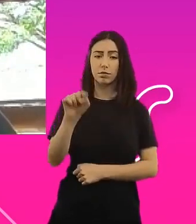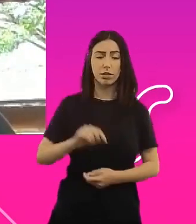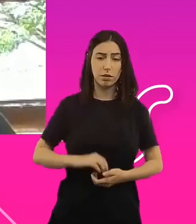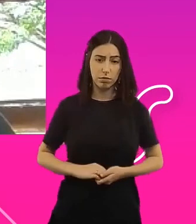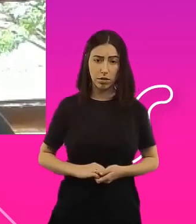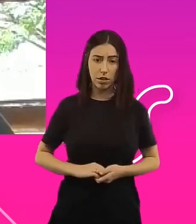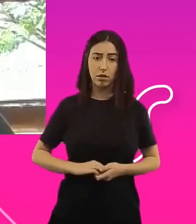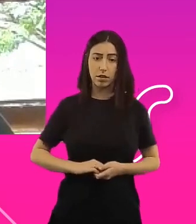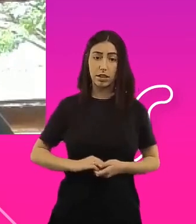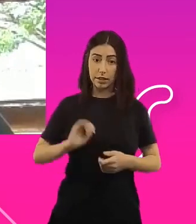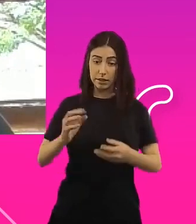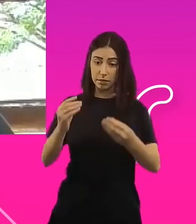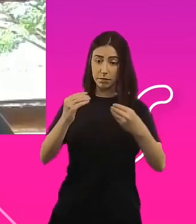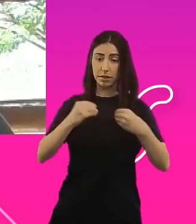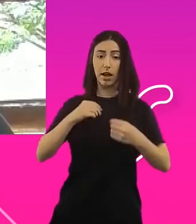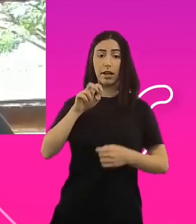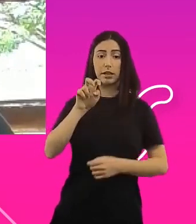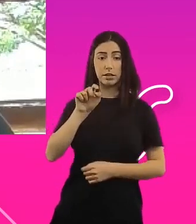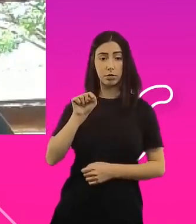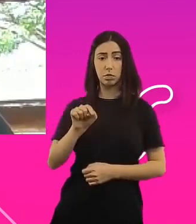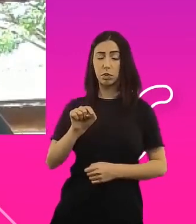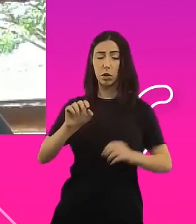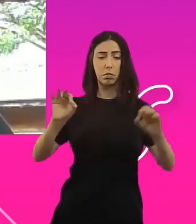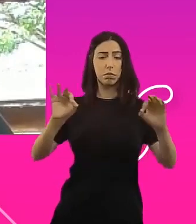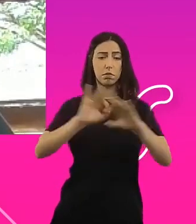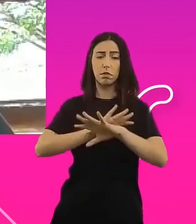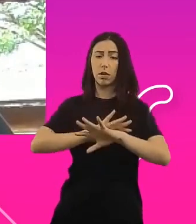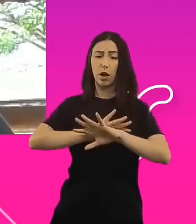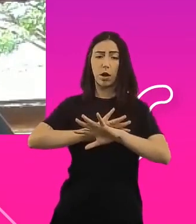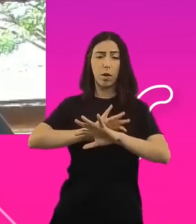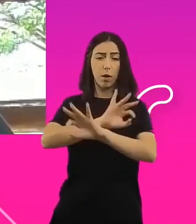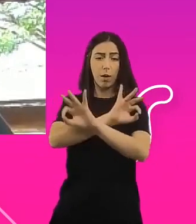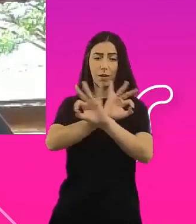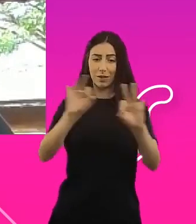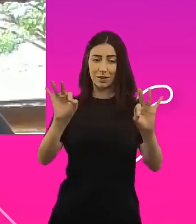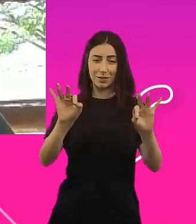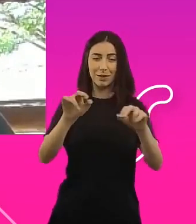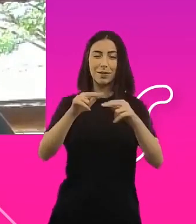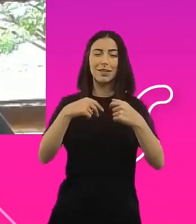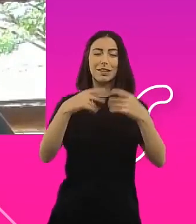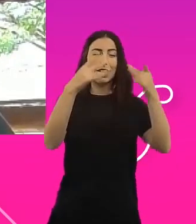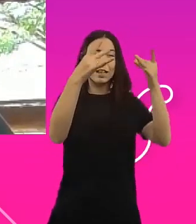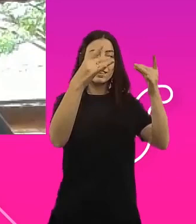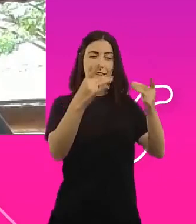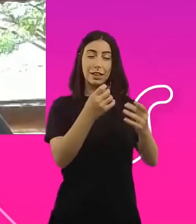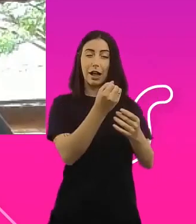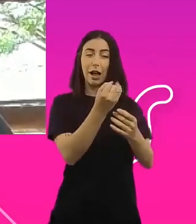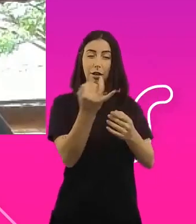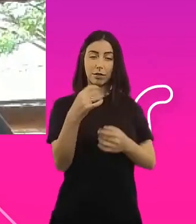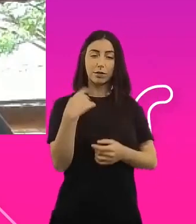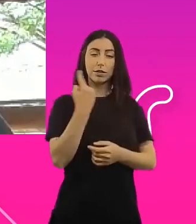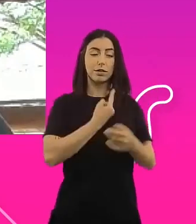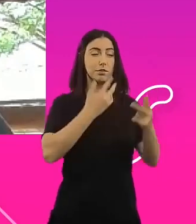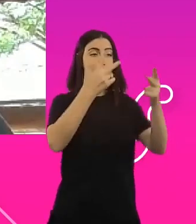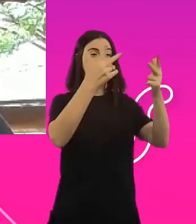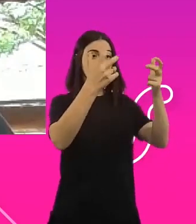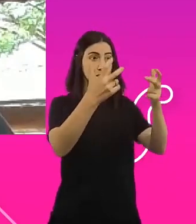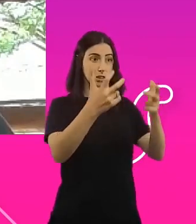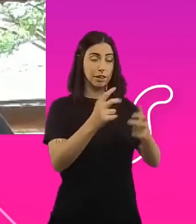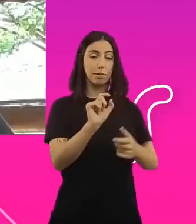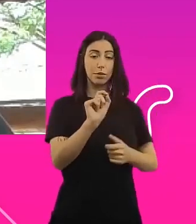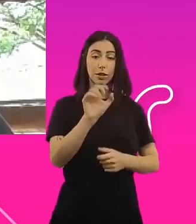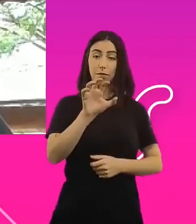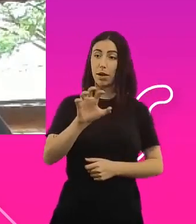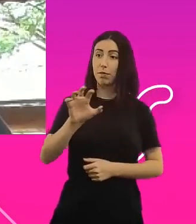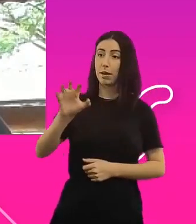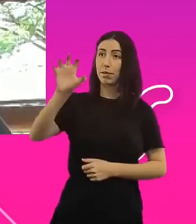mil. Então, assim, isso é só um detalhe de coisas que a gente percebe quando a gente fala em 100 municípios de atuação. Em áreas